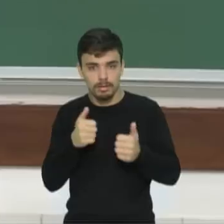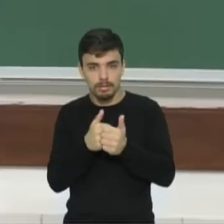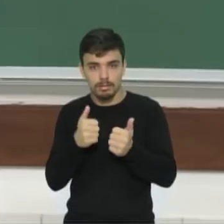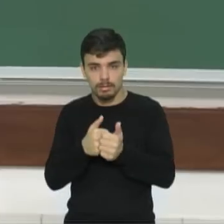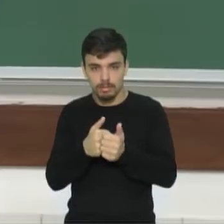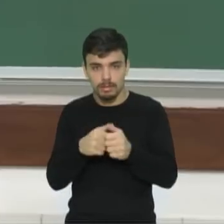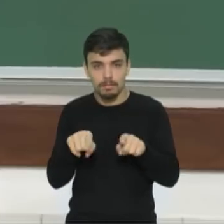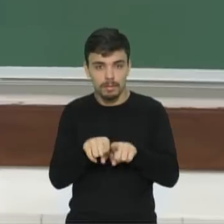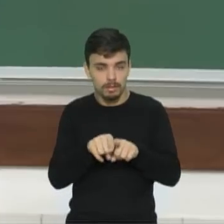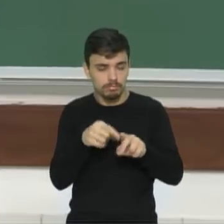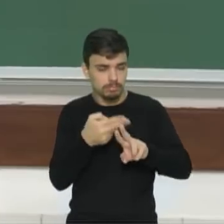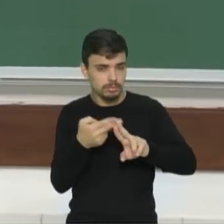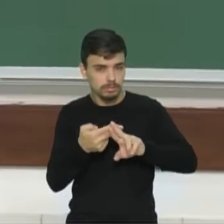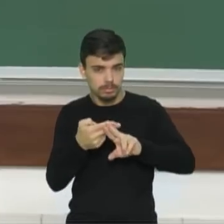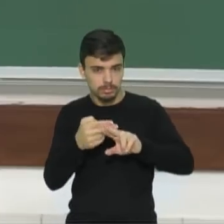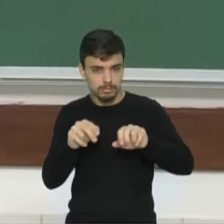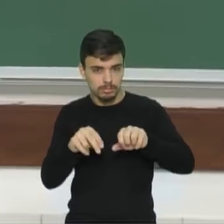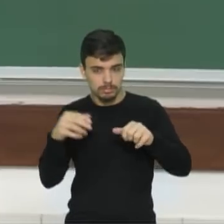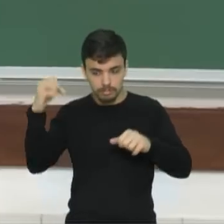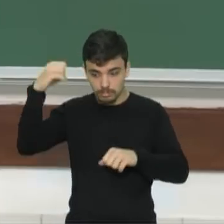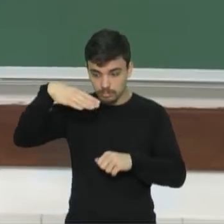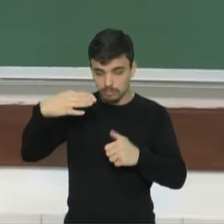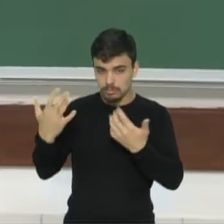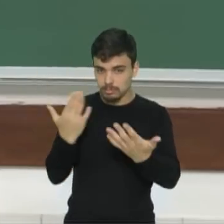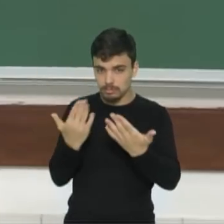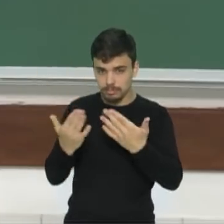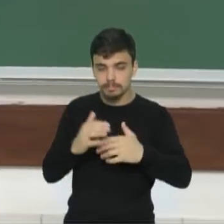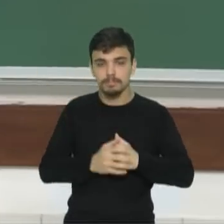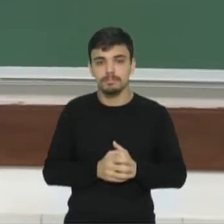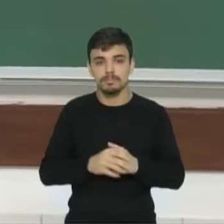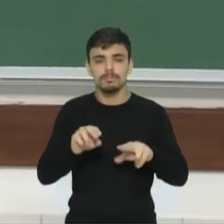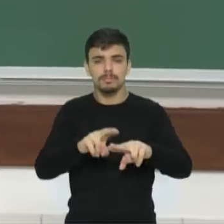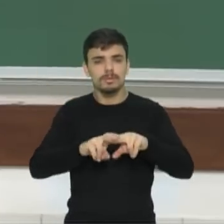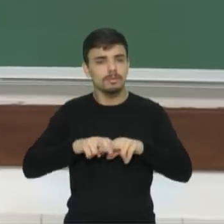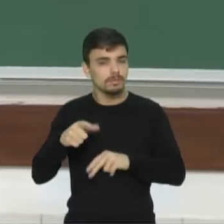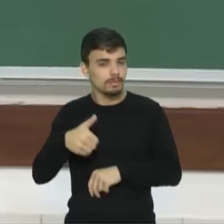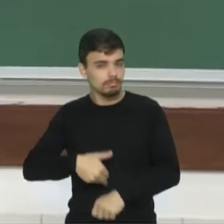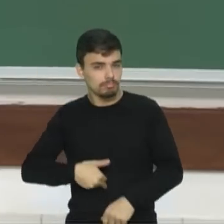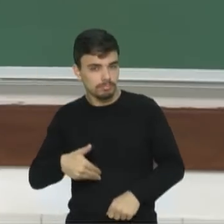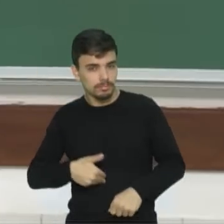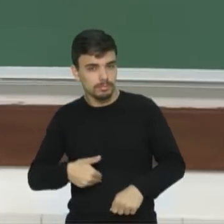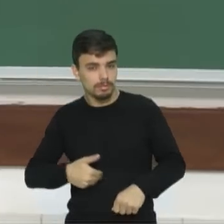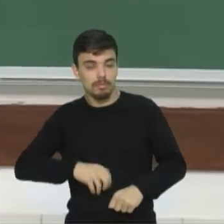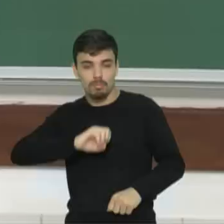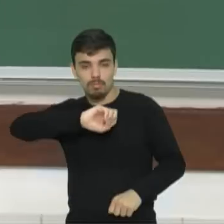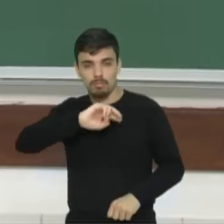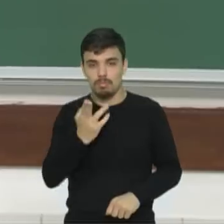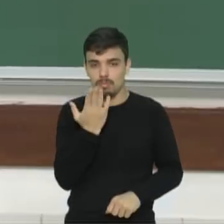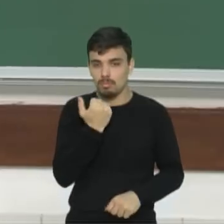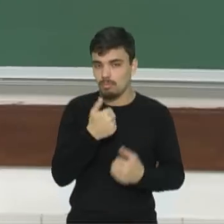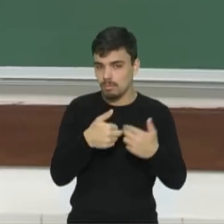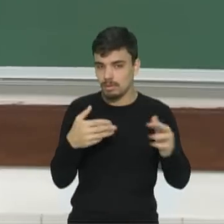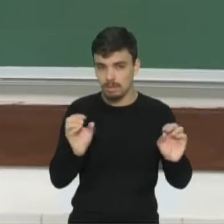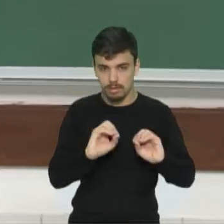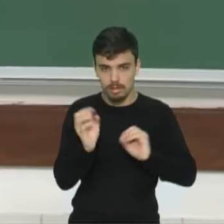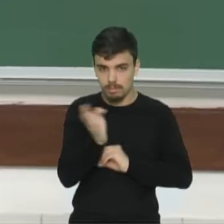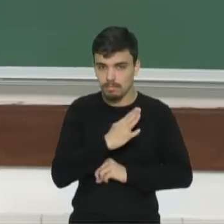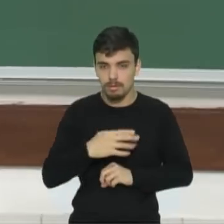compensando esse efeito da luz. Senão, eles estariam passando muita fome ou, no mínimo, não comeriam peixe. Iam comer só outros